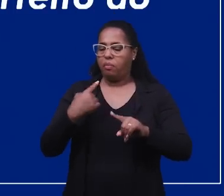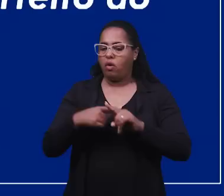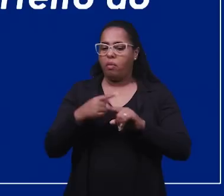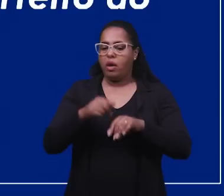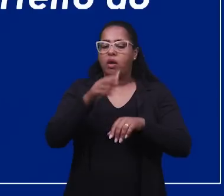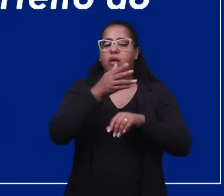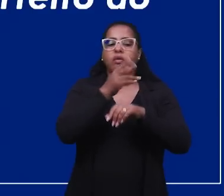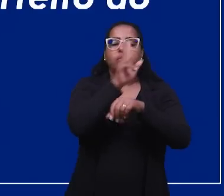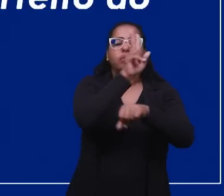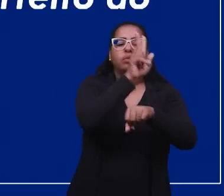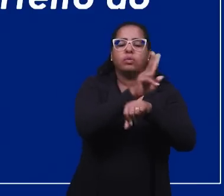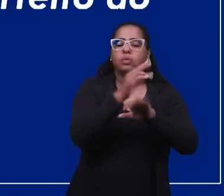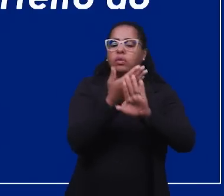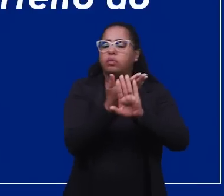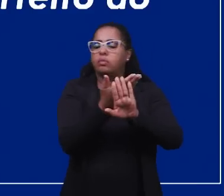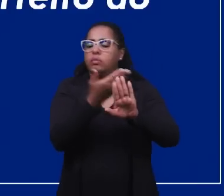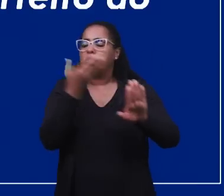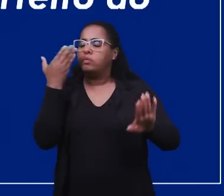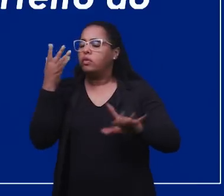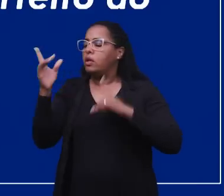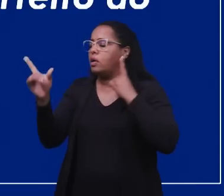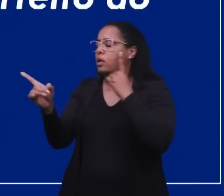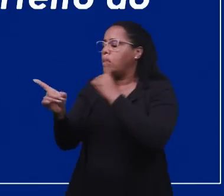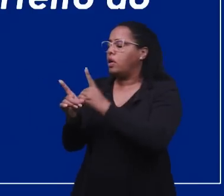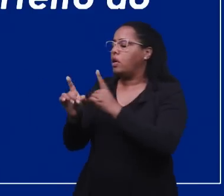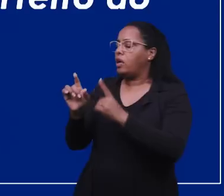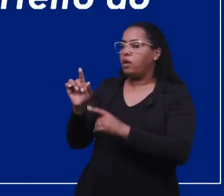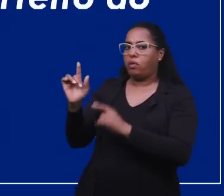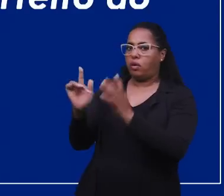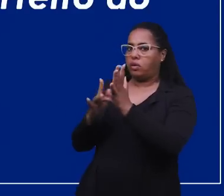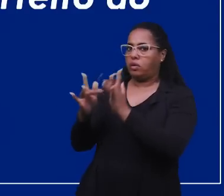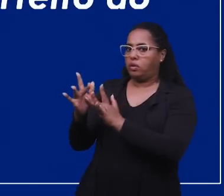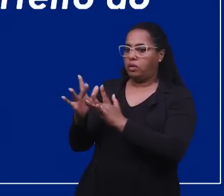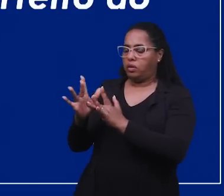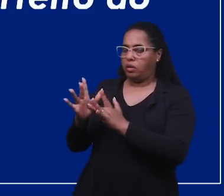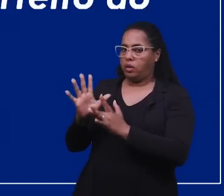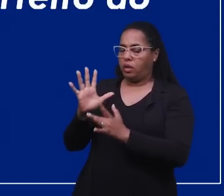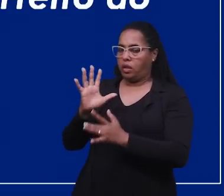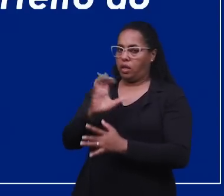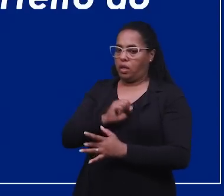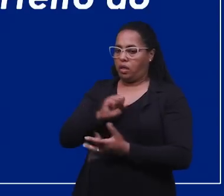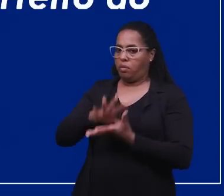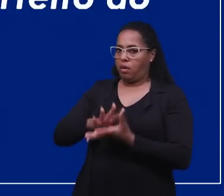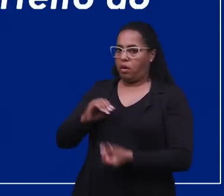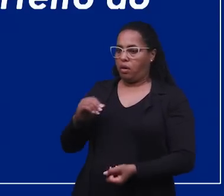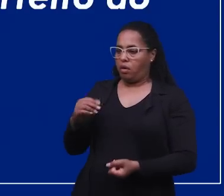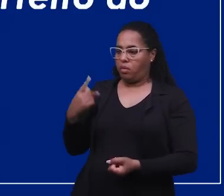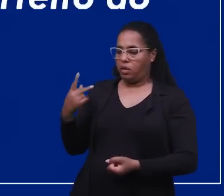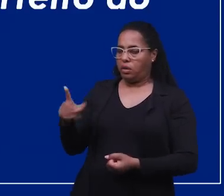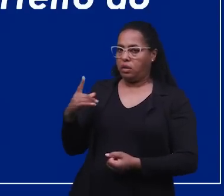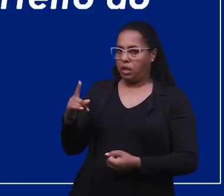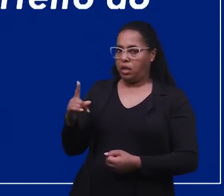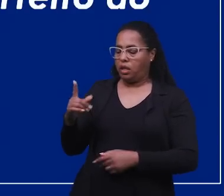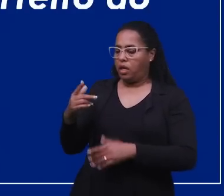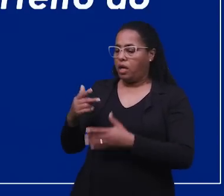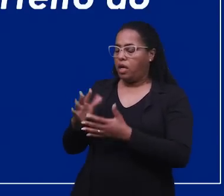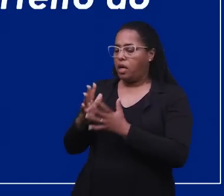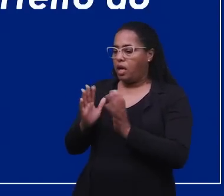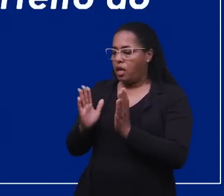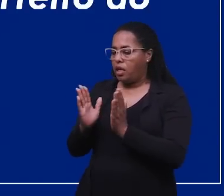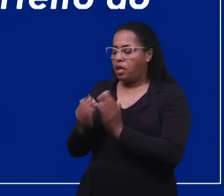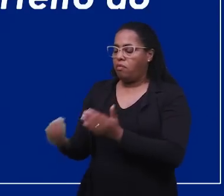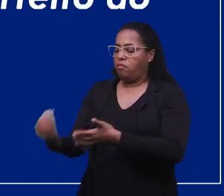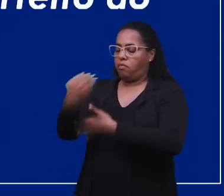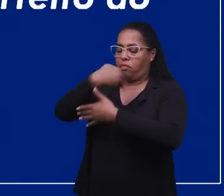ao se apartar dos guardas, encontra aquele a quem ama a sua alma. O deteve e